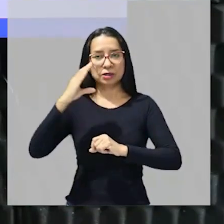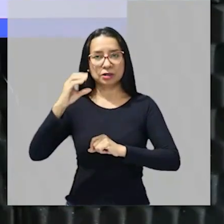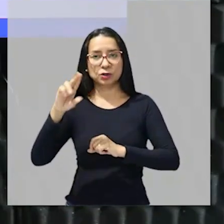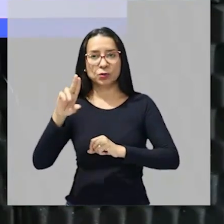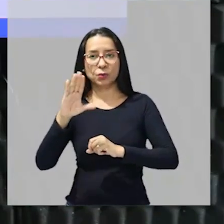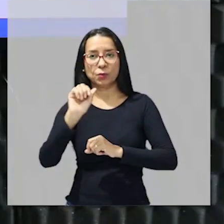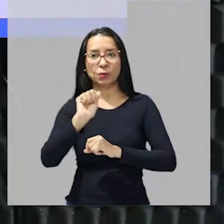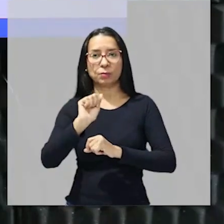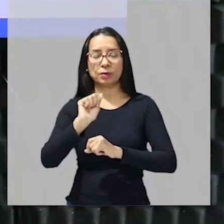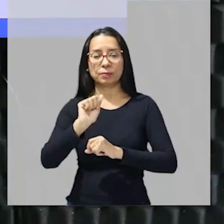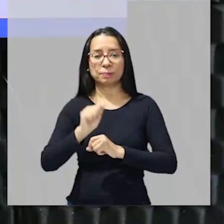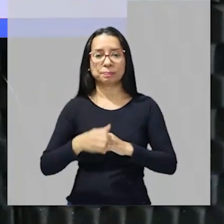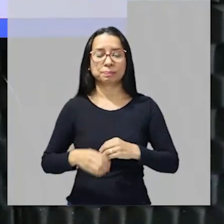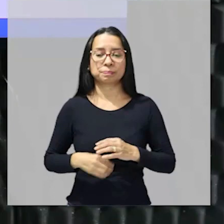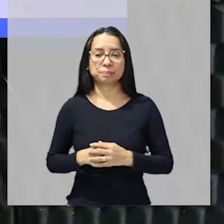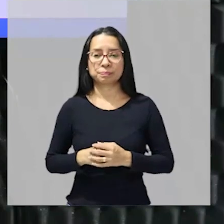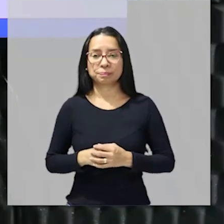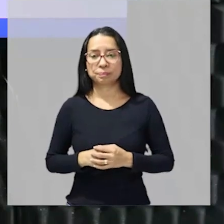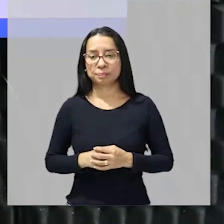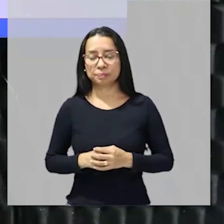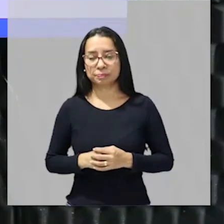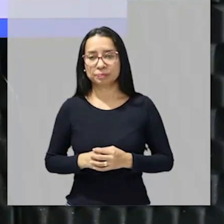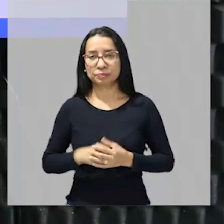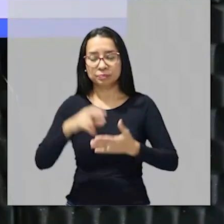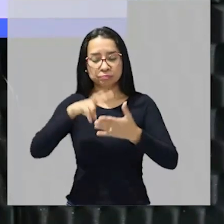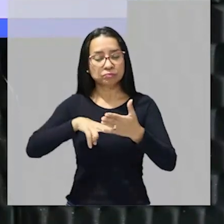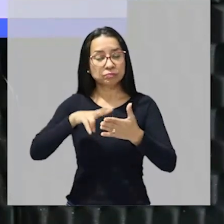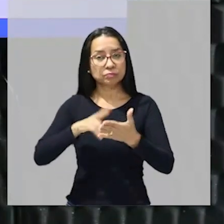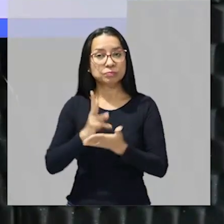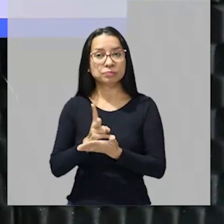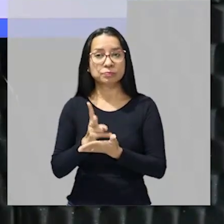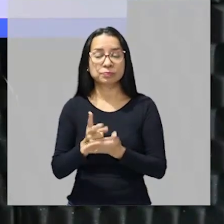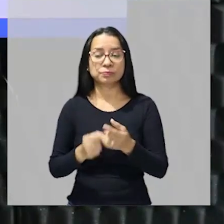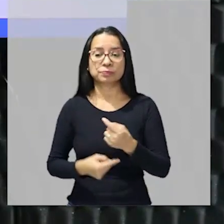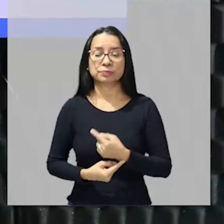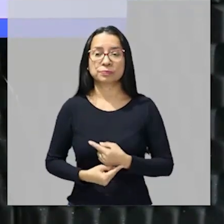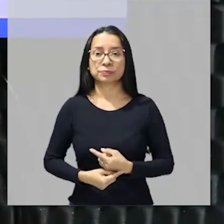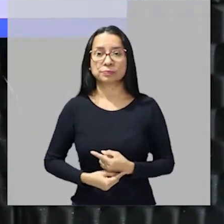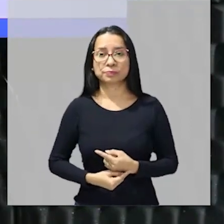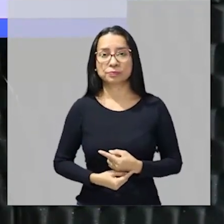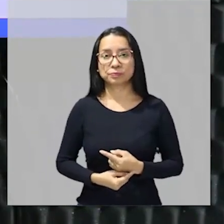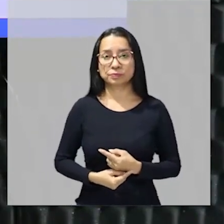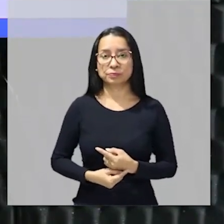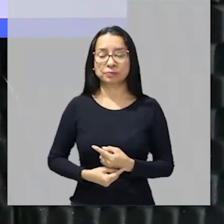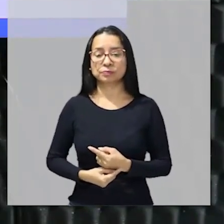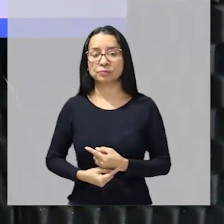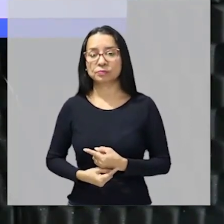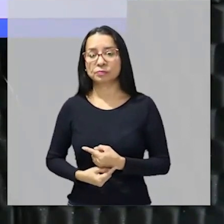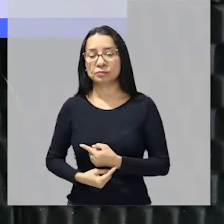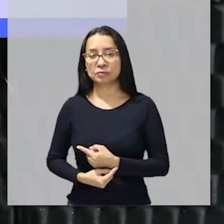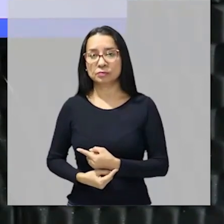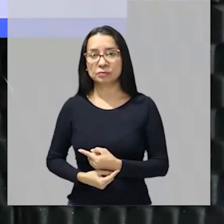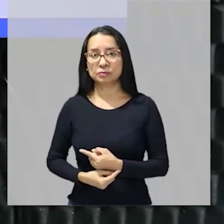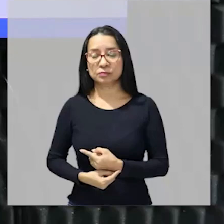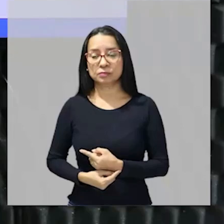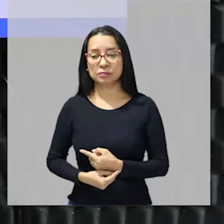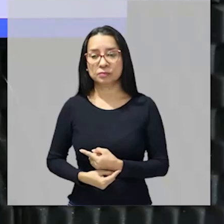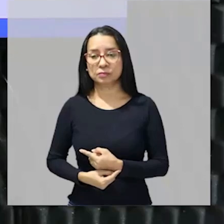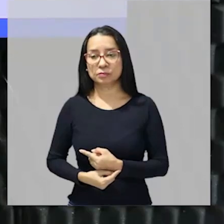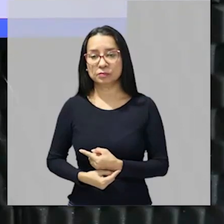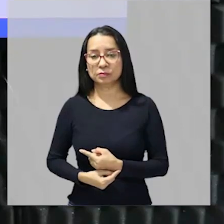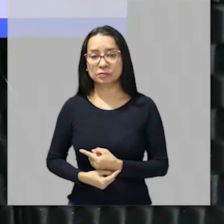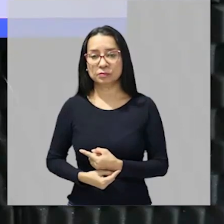econômico, que, como saberíamos, anos mais tarde, mantinha o país à tona, embora nos deixasse